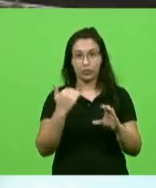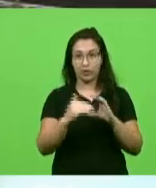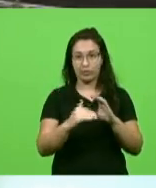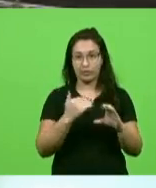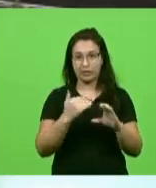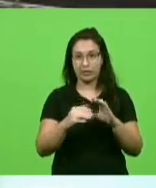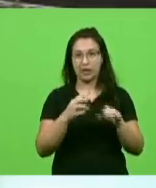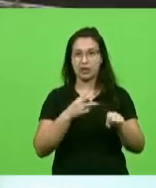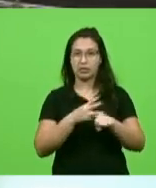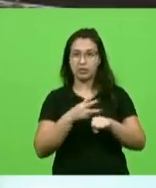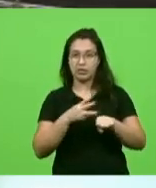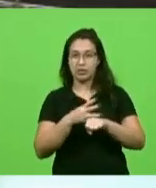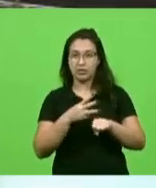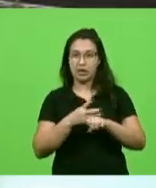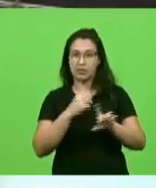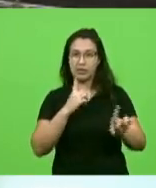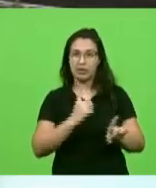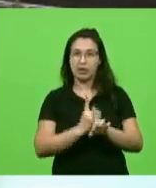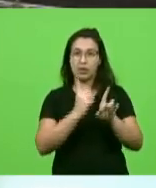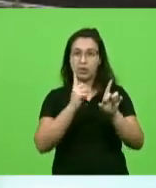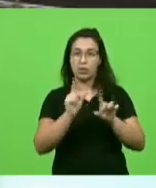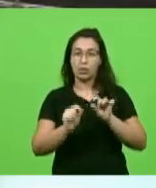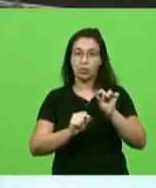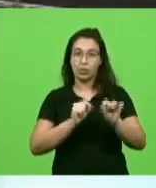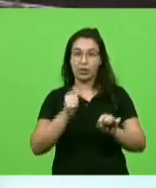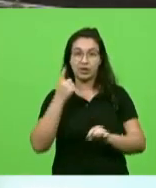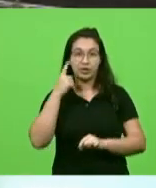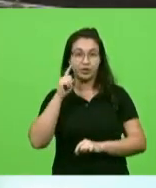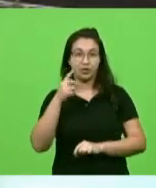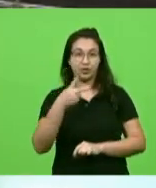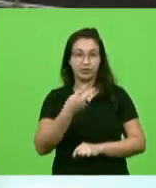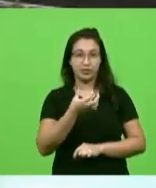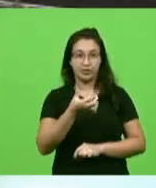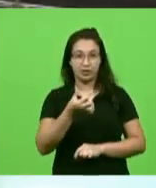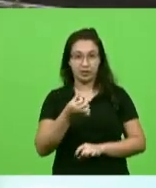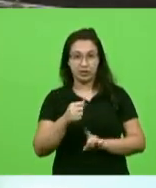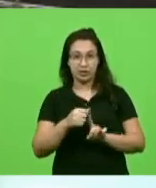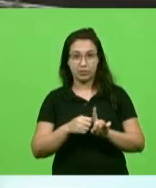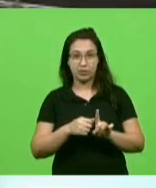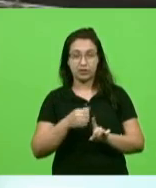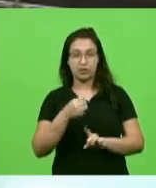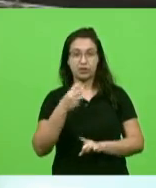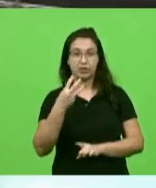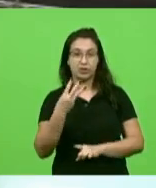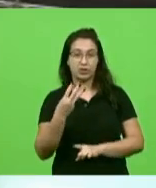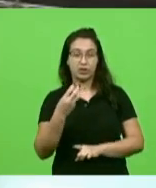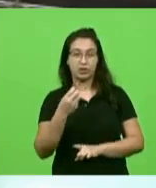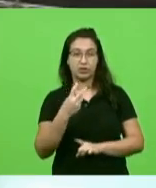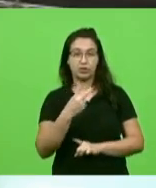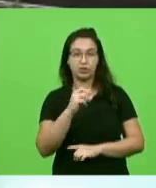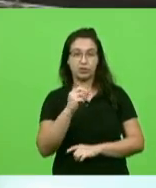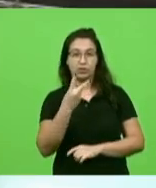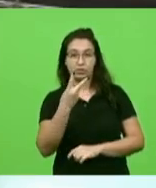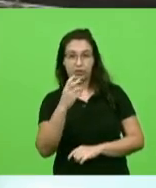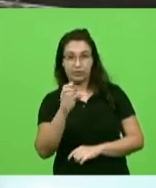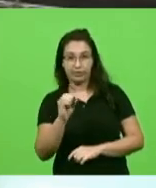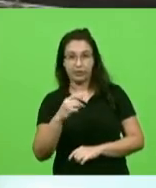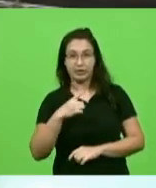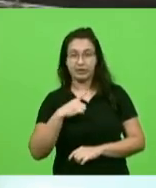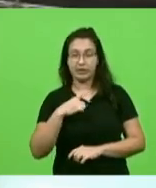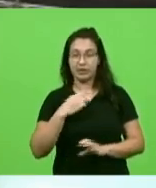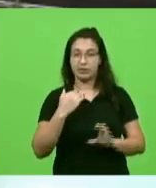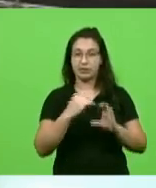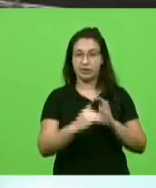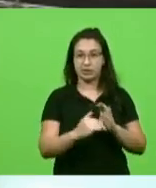mensagem de WhatsApp descobriu-se que no mesmo dia 26/10 2020 postam envio de mensagem que